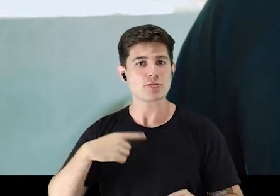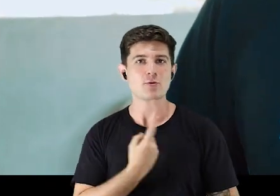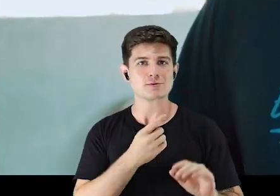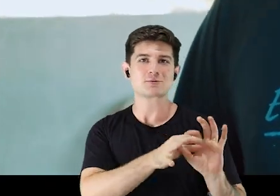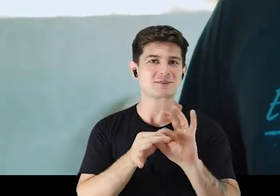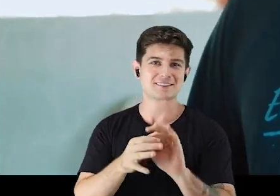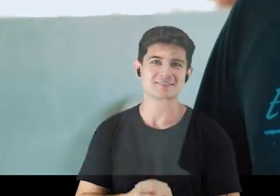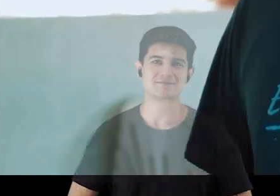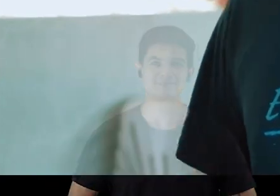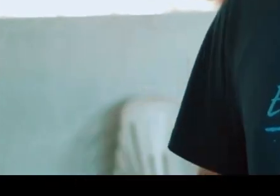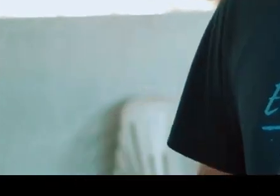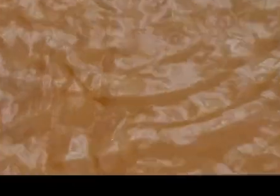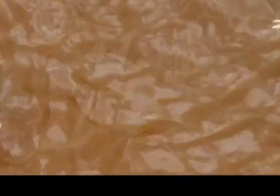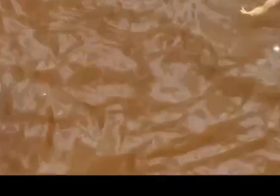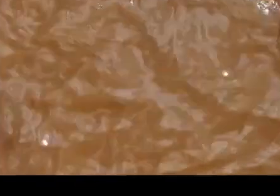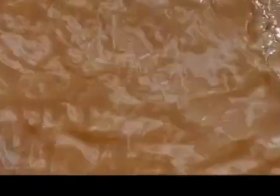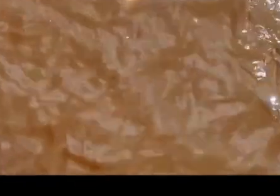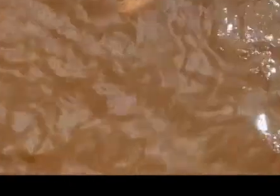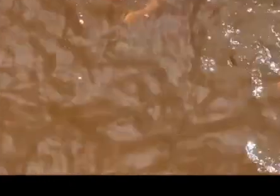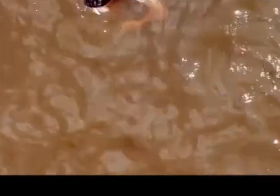realidade paralela, mas ainda assim que é a nossa realidade.